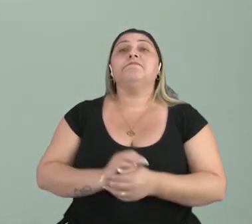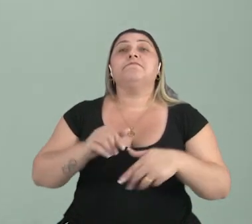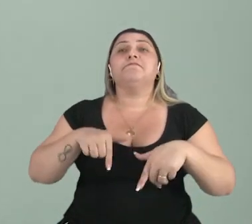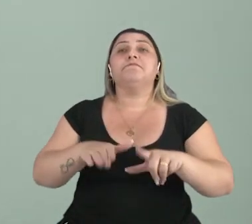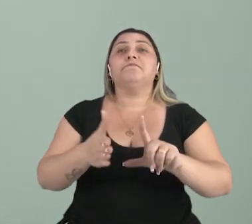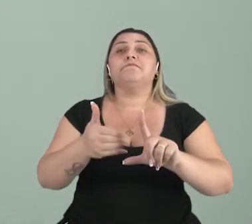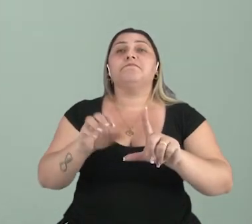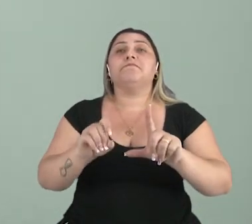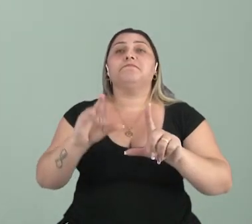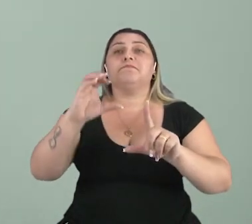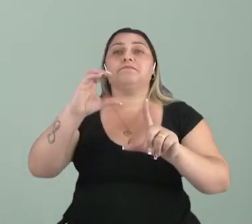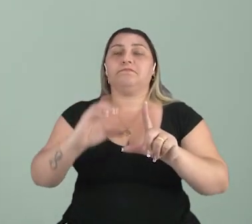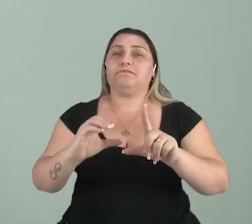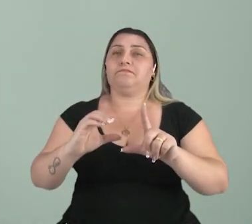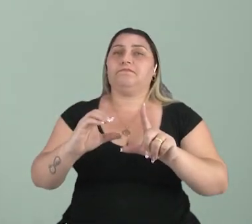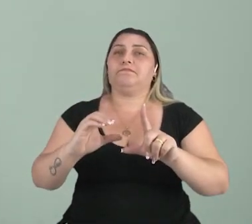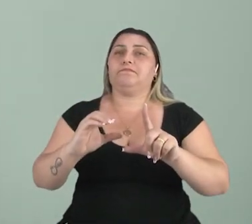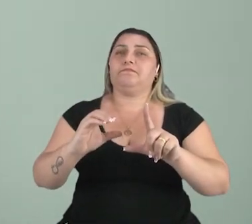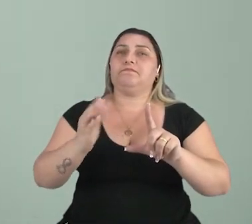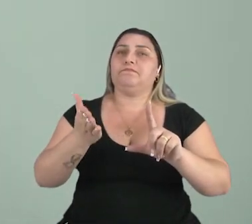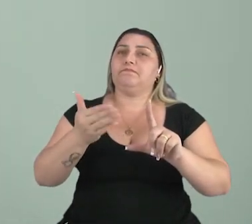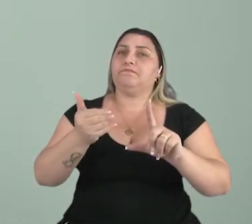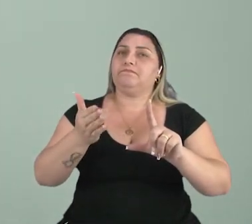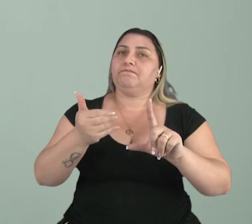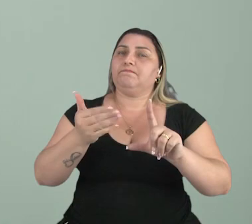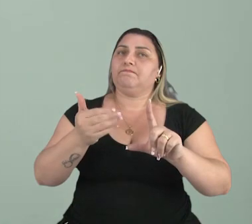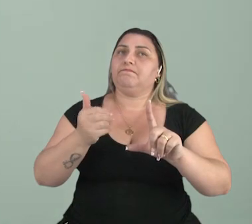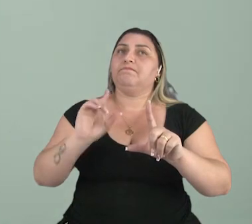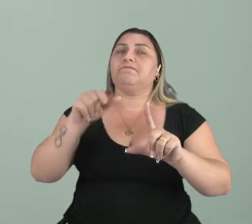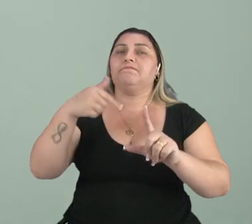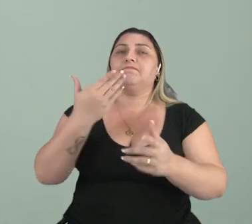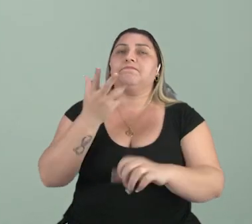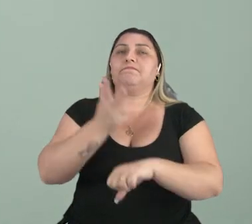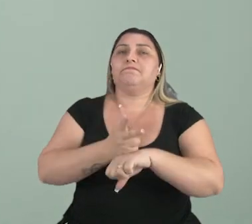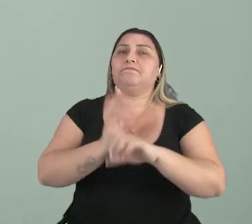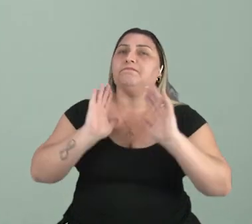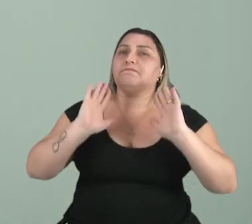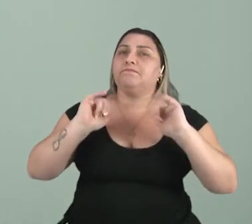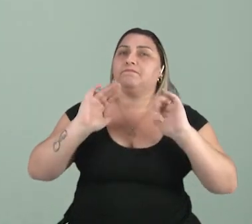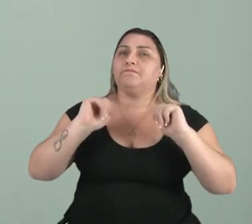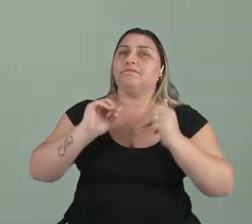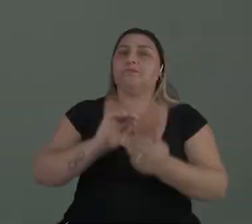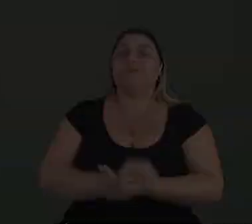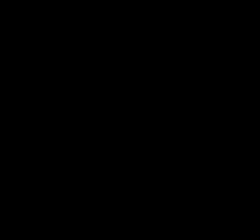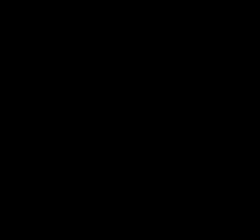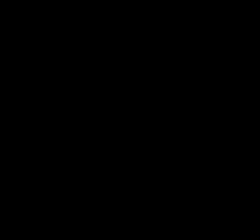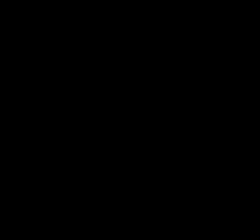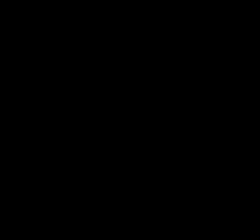acessem eduque.acre para acessar esse e os demais vídeos. Tchau, tchau.